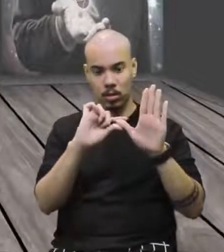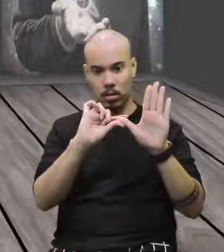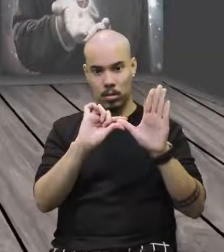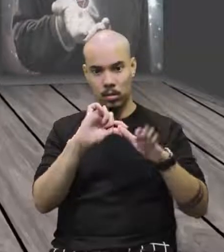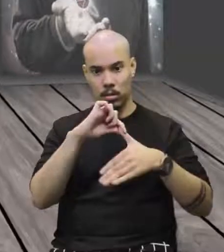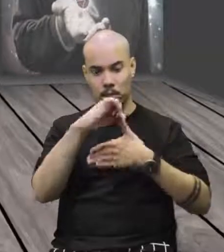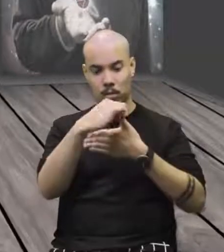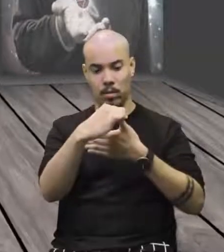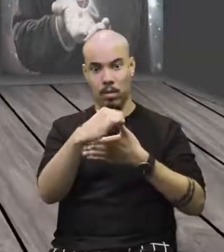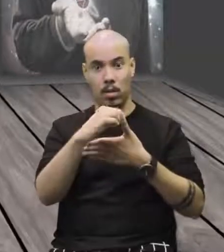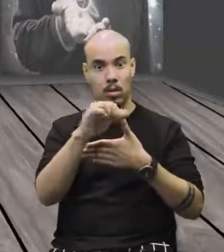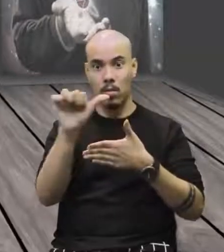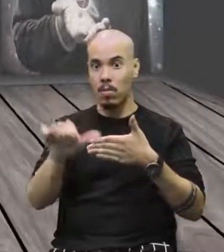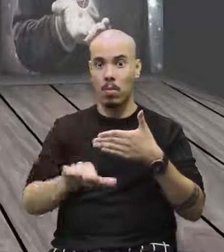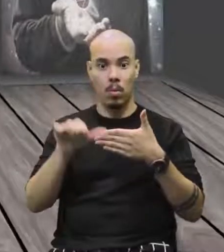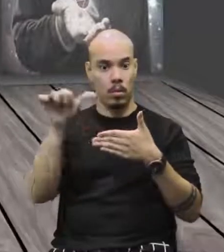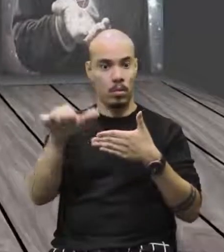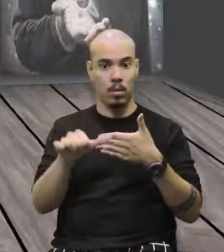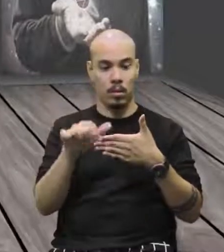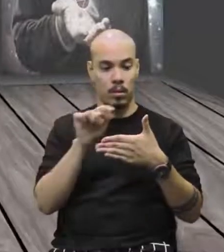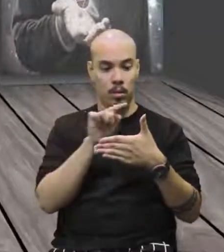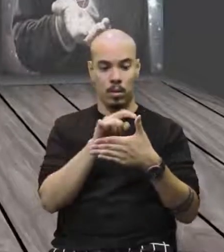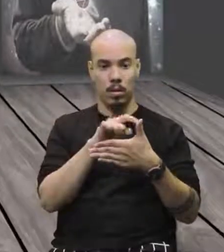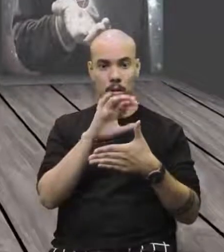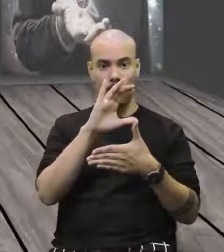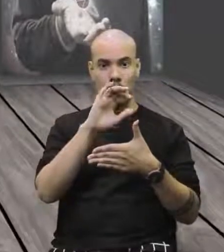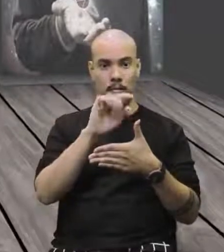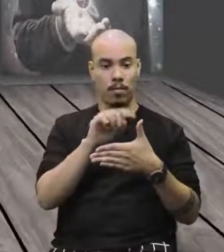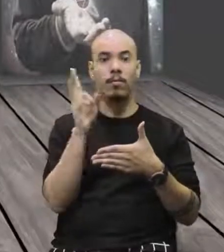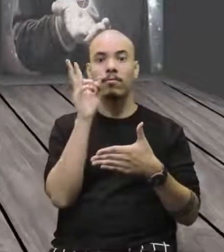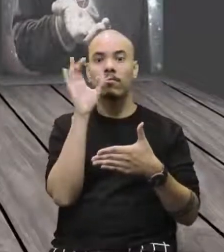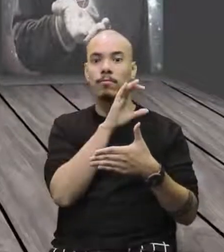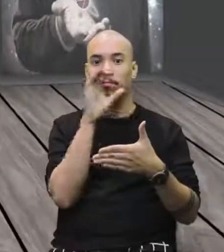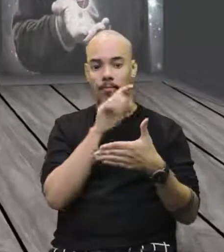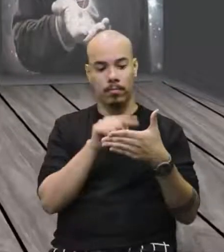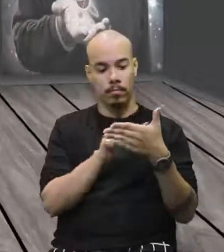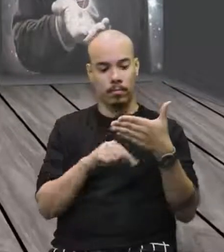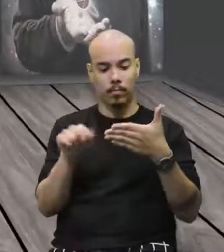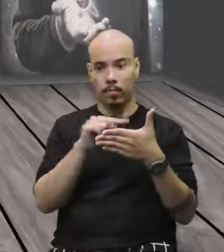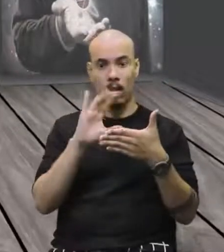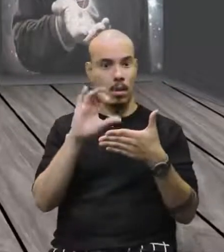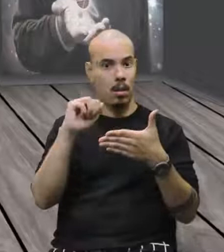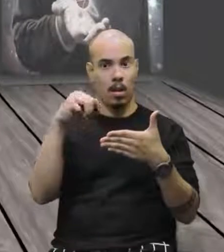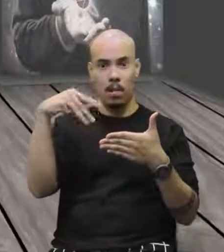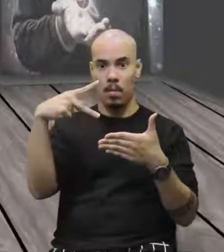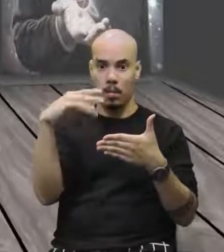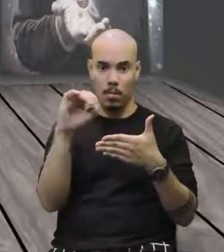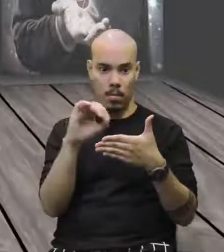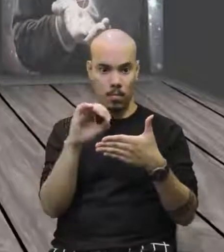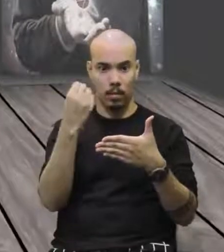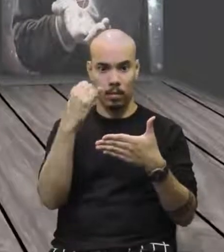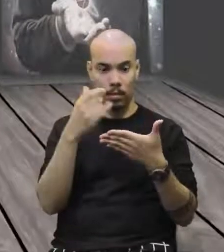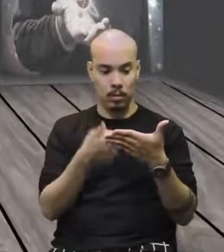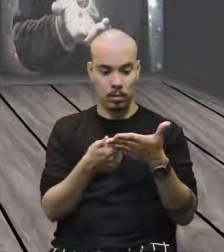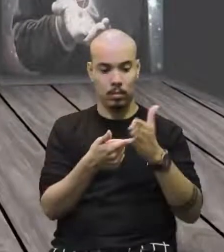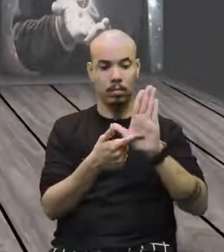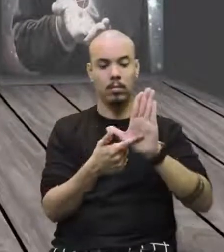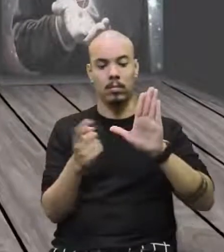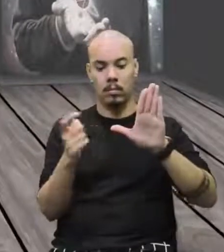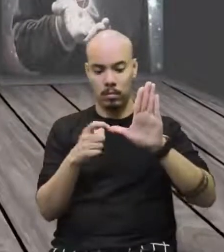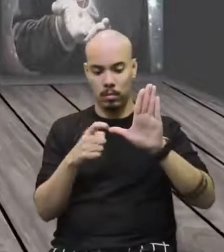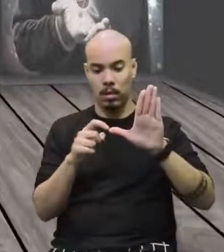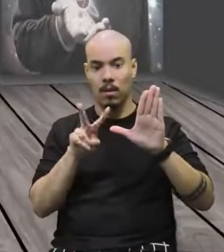para cá. Campo, velocidade, vindo para cá. Justamente. Se eu inverter, ó, velocidade e